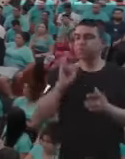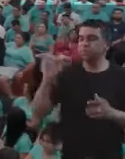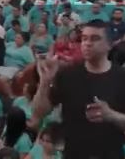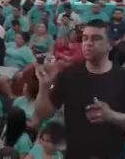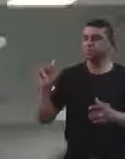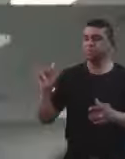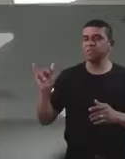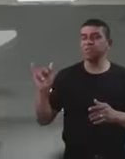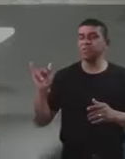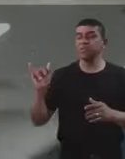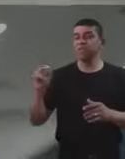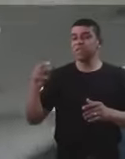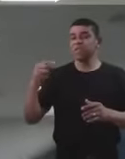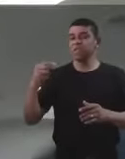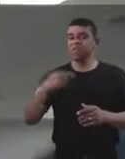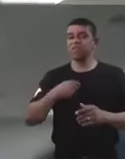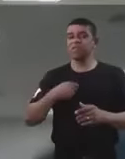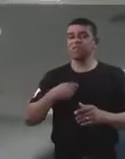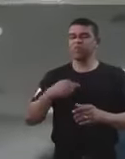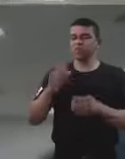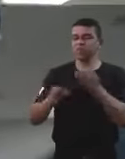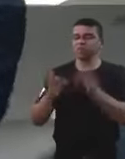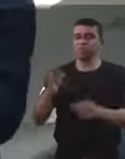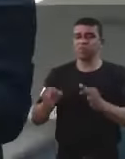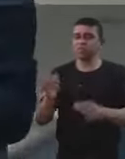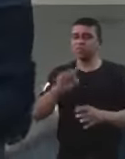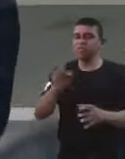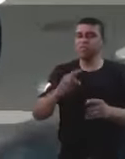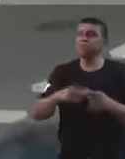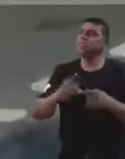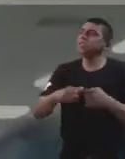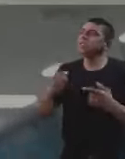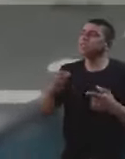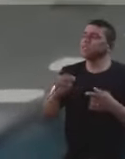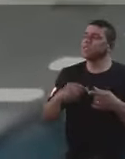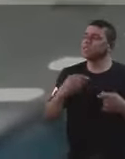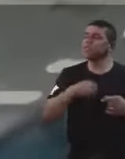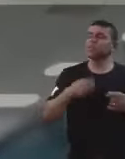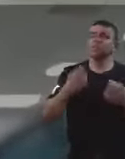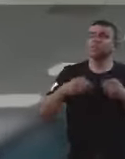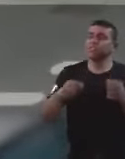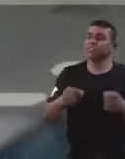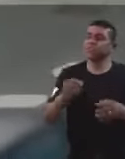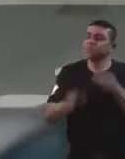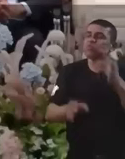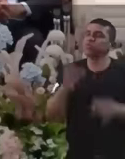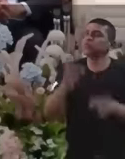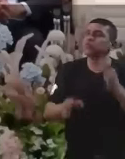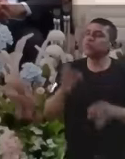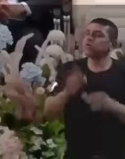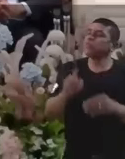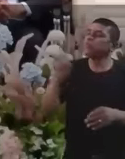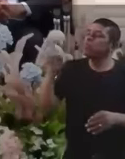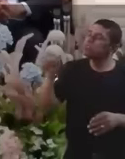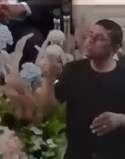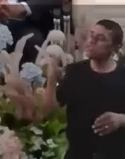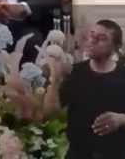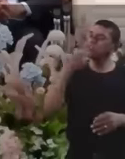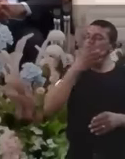depois que leva essa pancada de Jesus, é claro que ele se cala. Desculpa aí. Olha o que Jesus faz no versículo